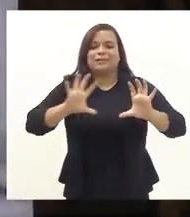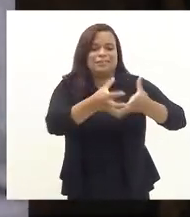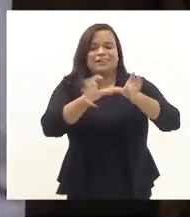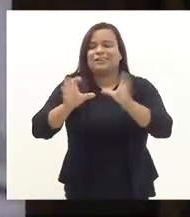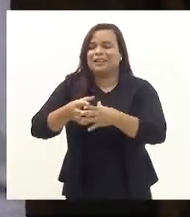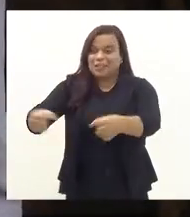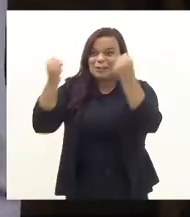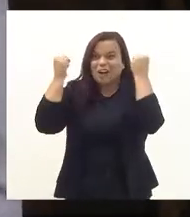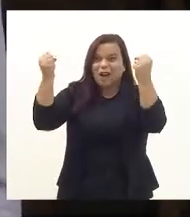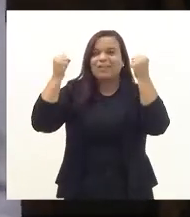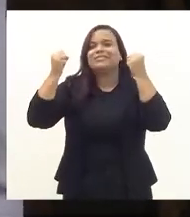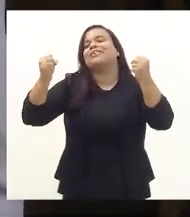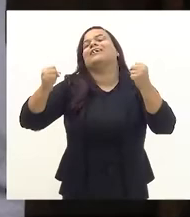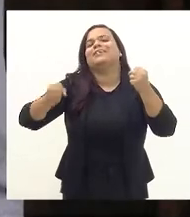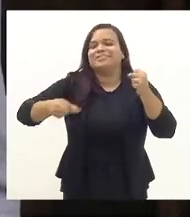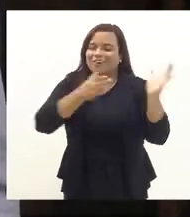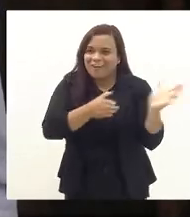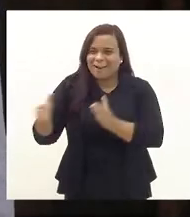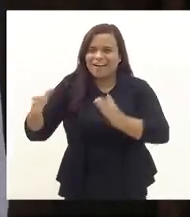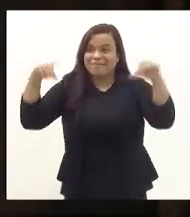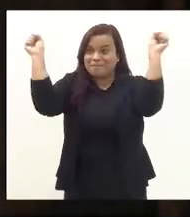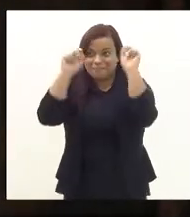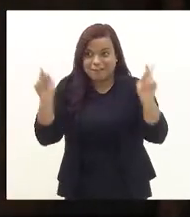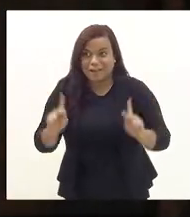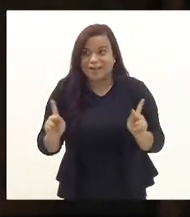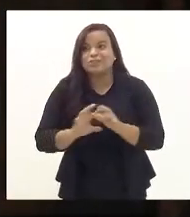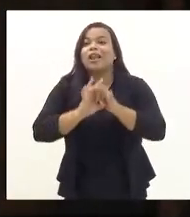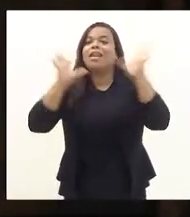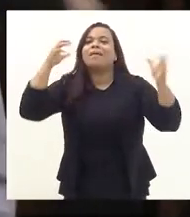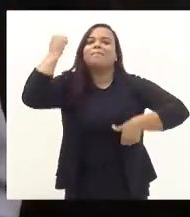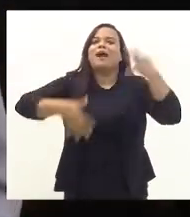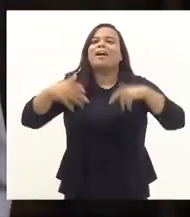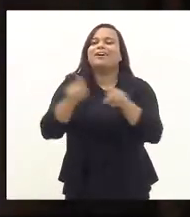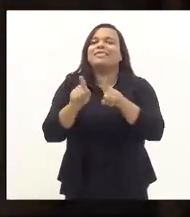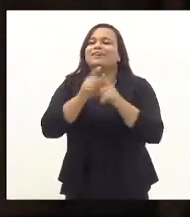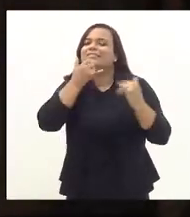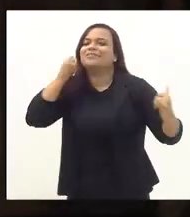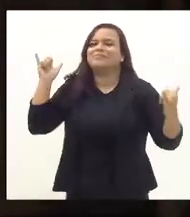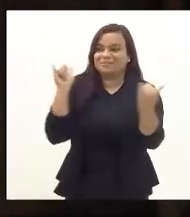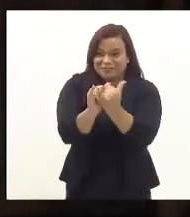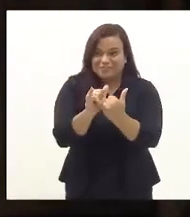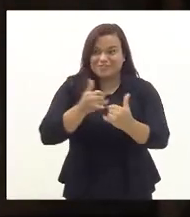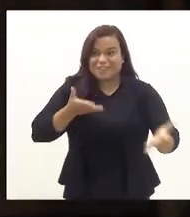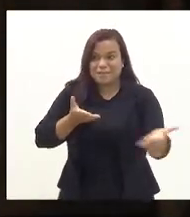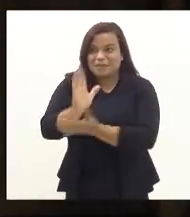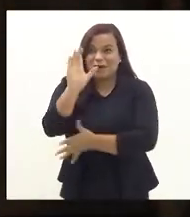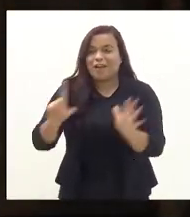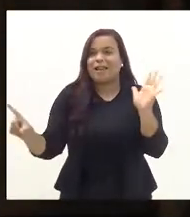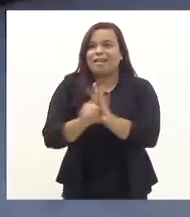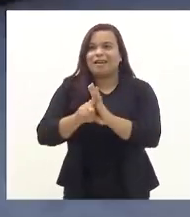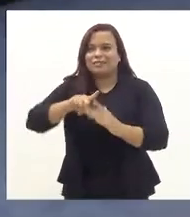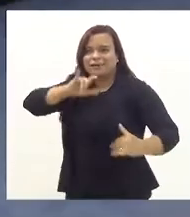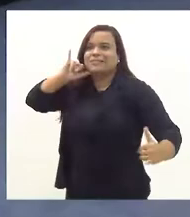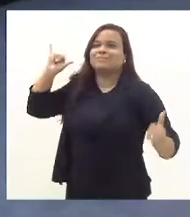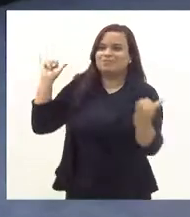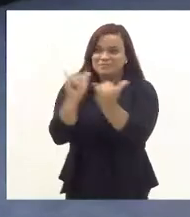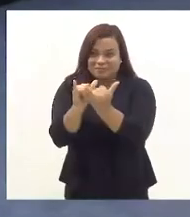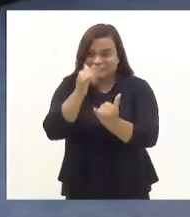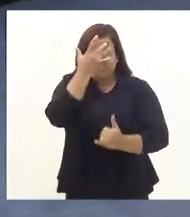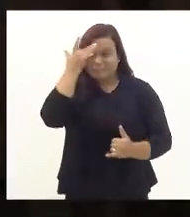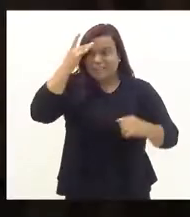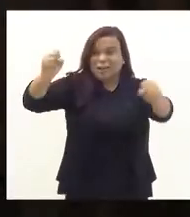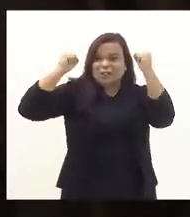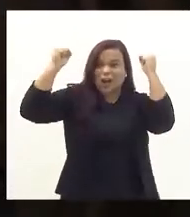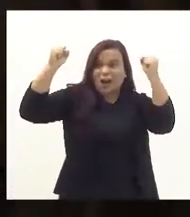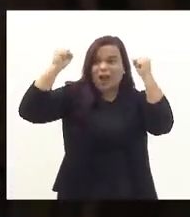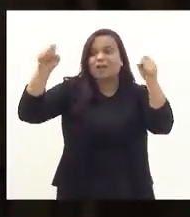pela paz, pela liberdade de expressão e pela anistia. Vamos aprovar a lei da anistia ao torcedor e ao